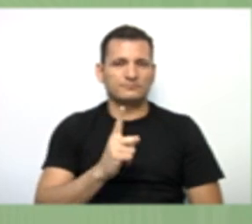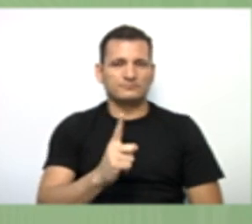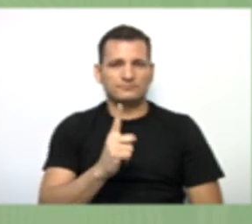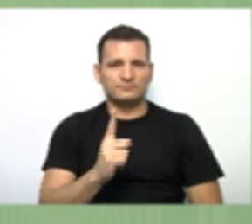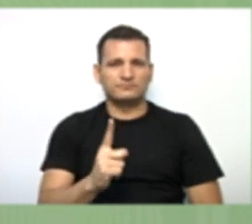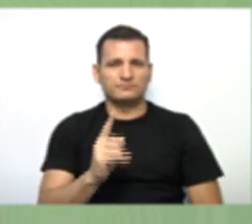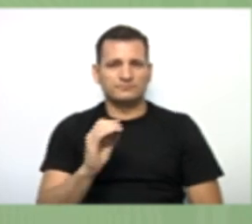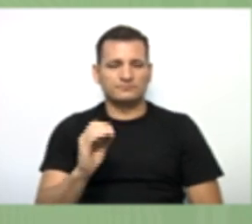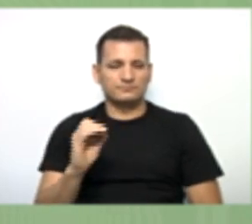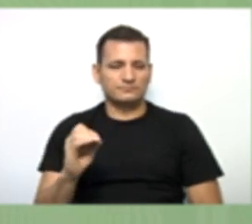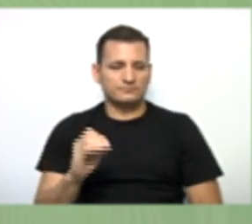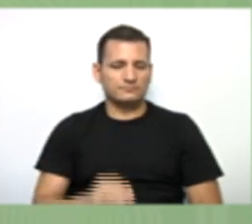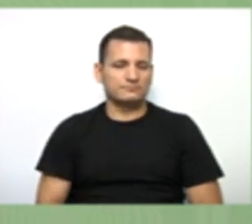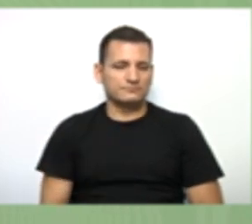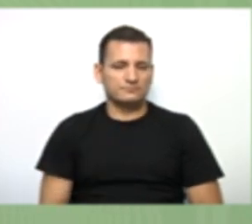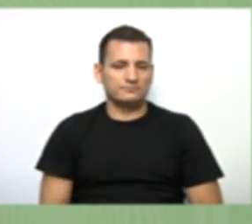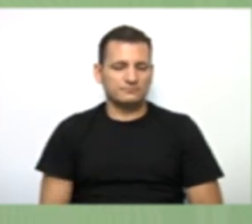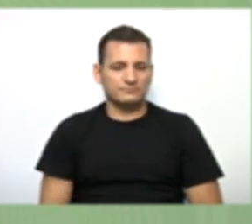1100.